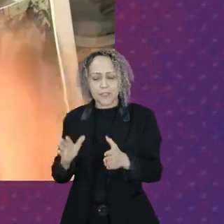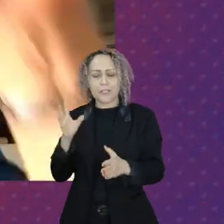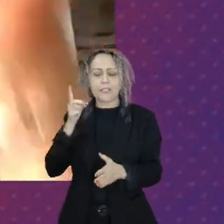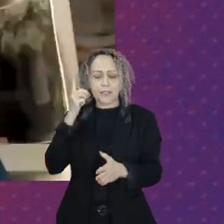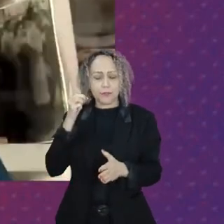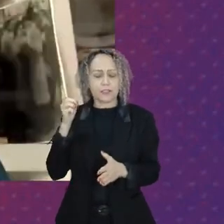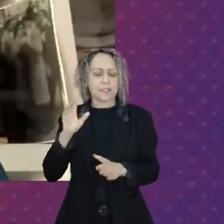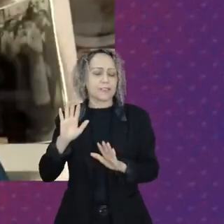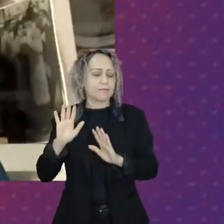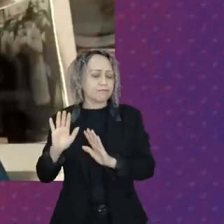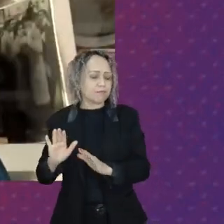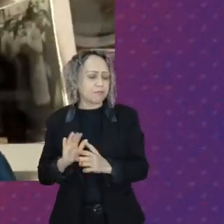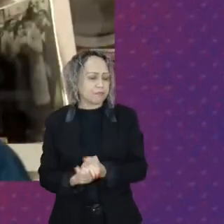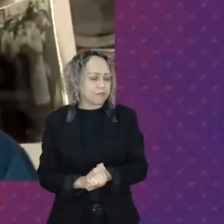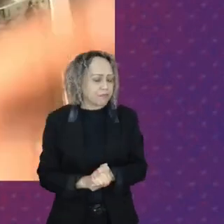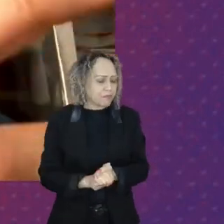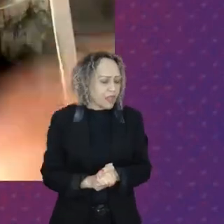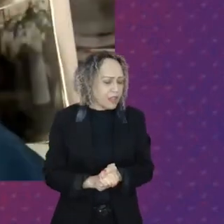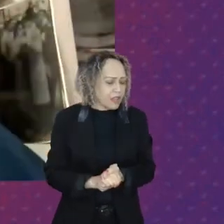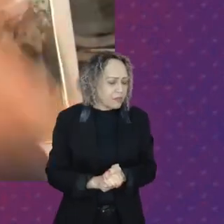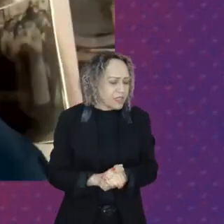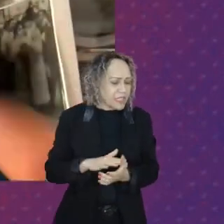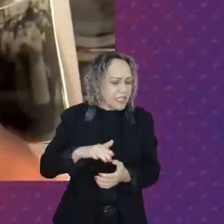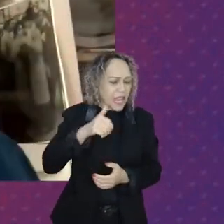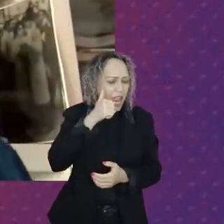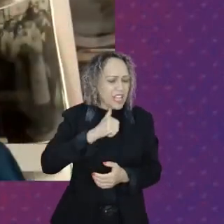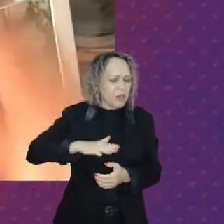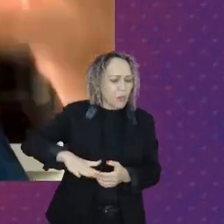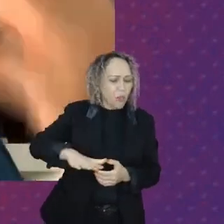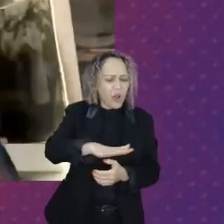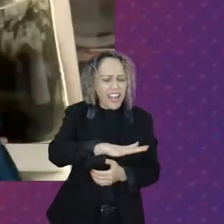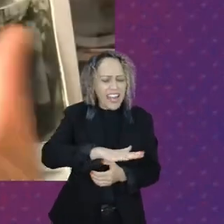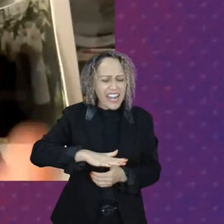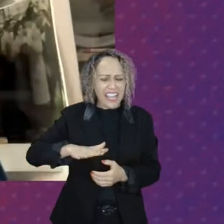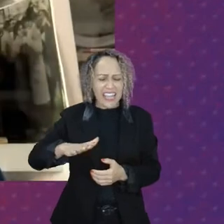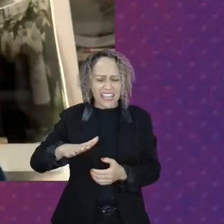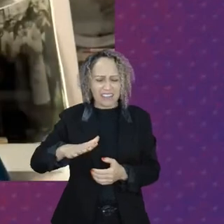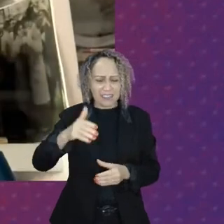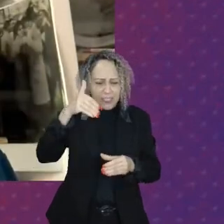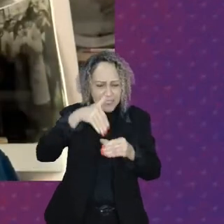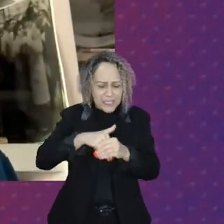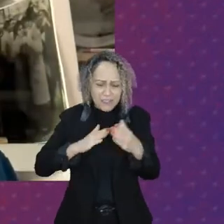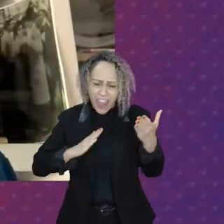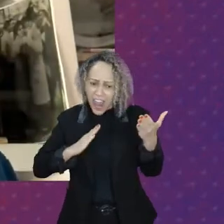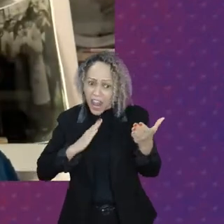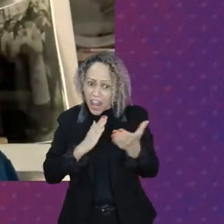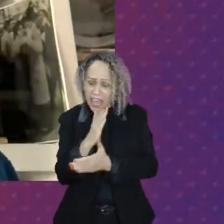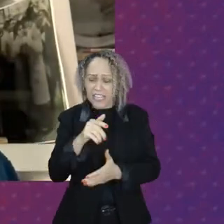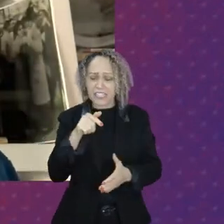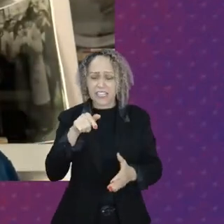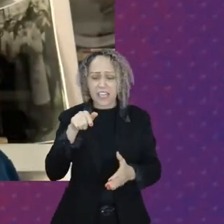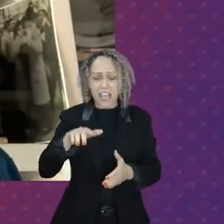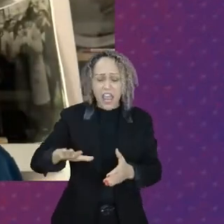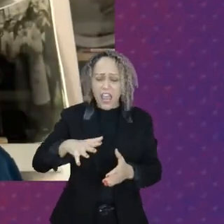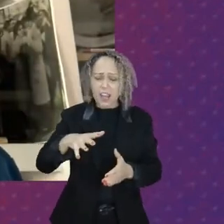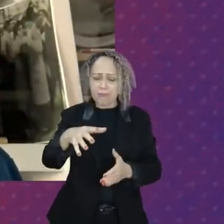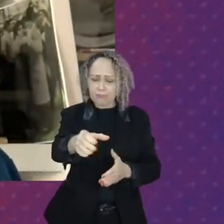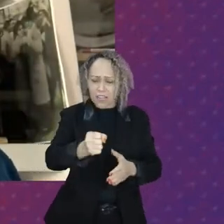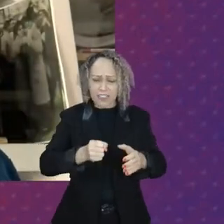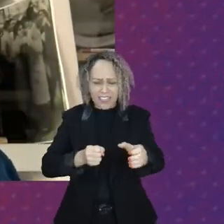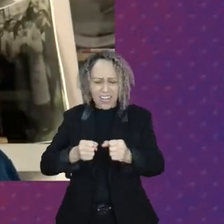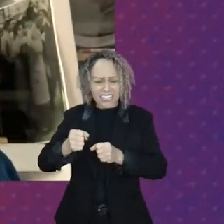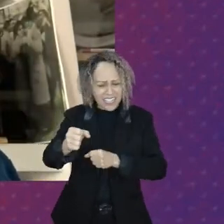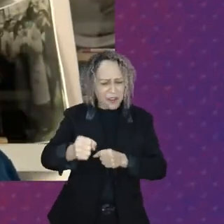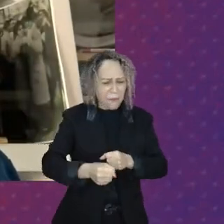que as mulheres sejam eleitas e tragam com elas mais mulheres para o campo, para o território da participação política,